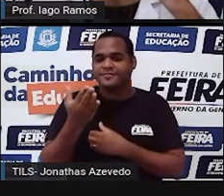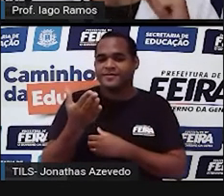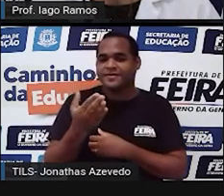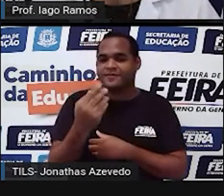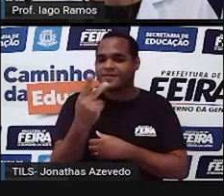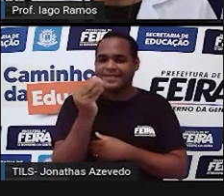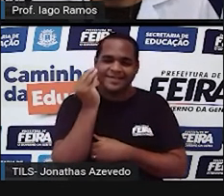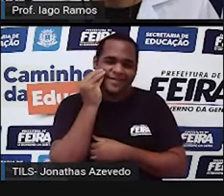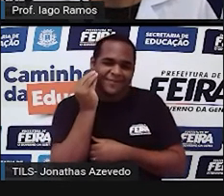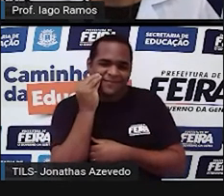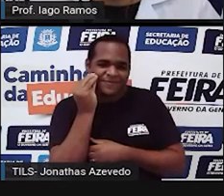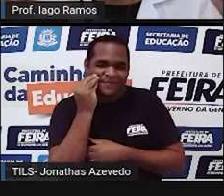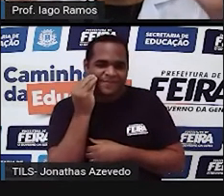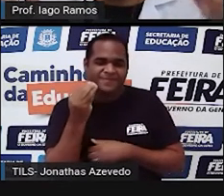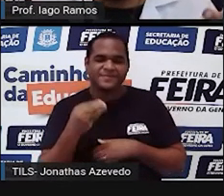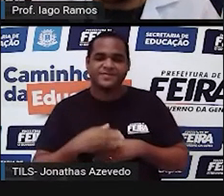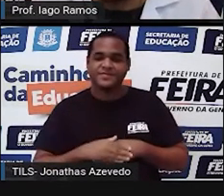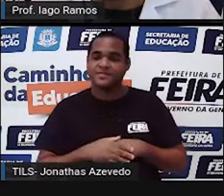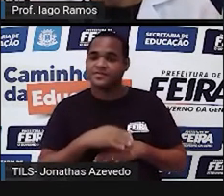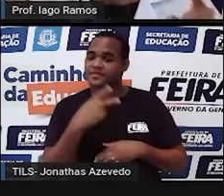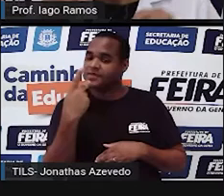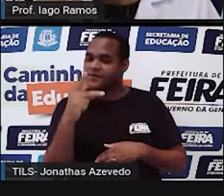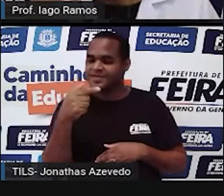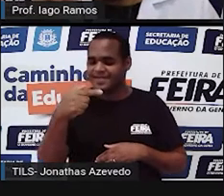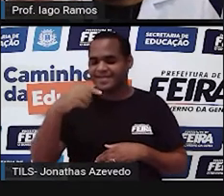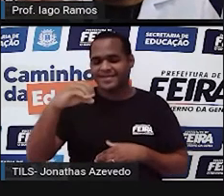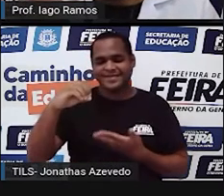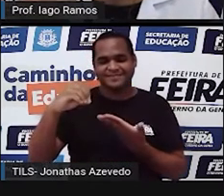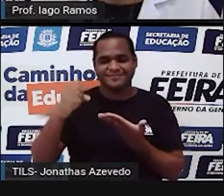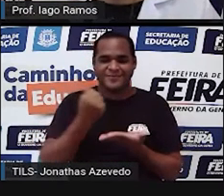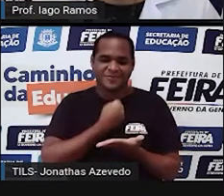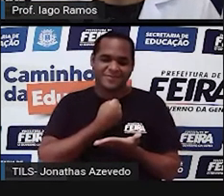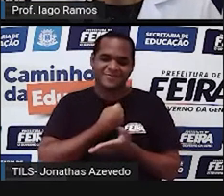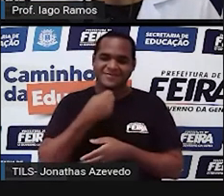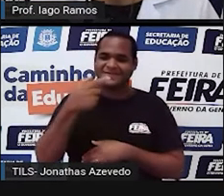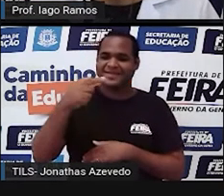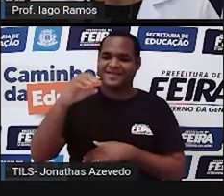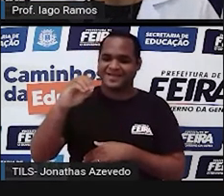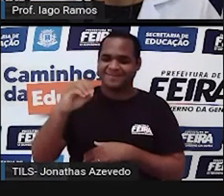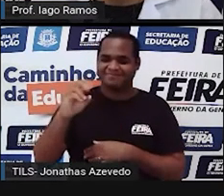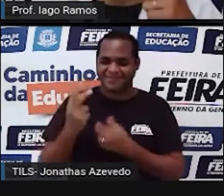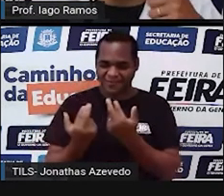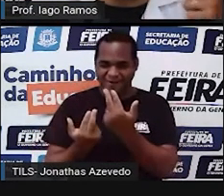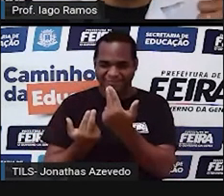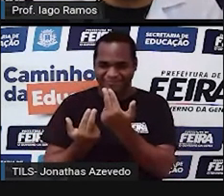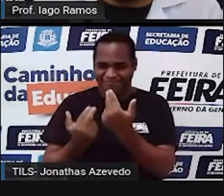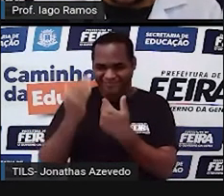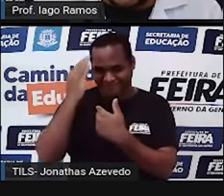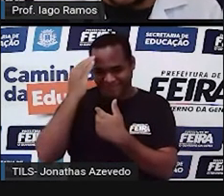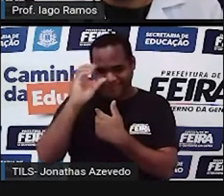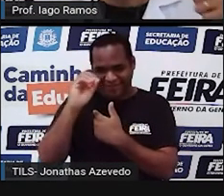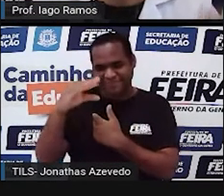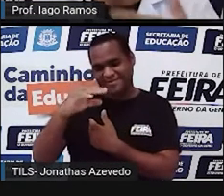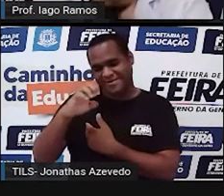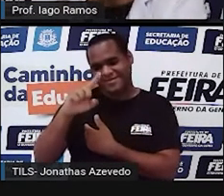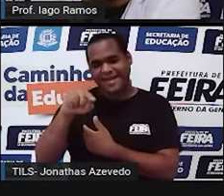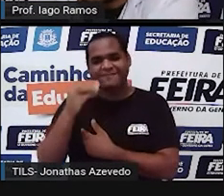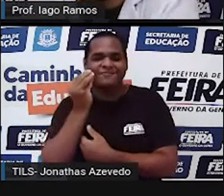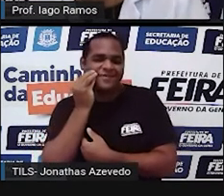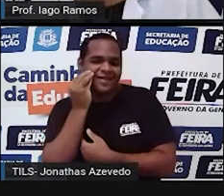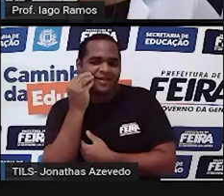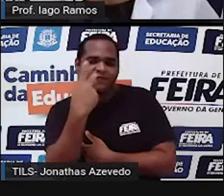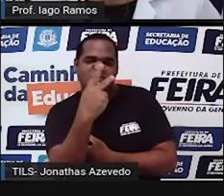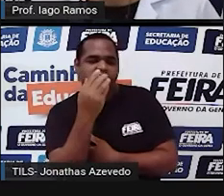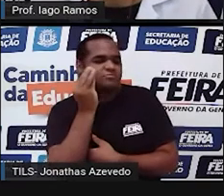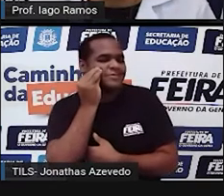70, né? 70, o número 70 aí como se fosse você tenta, né? Você